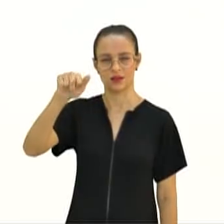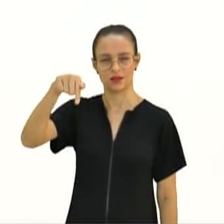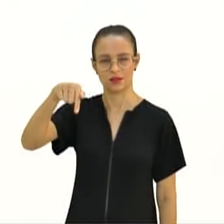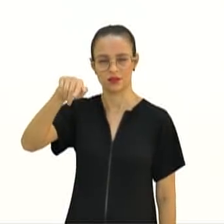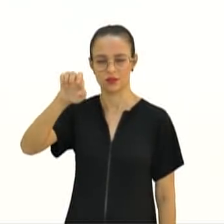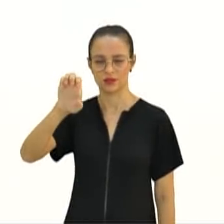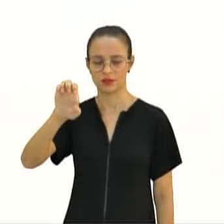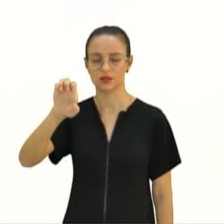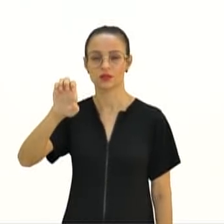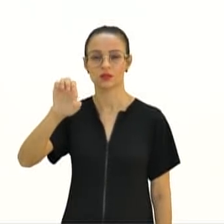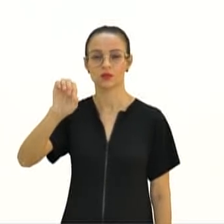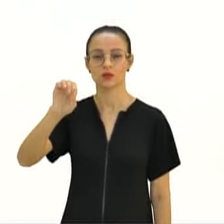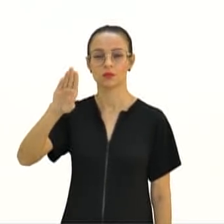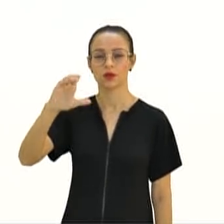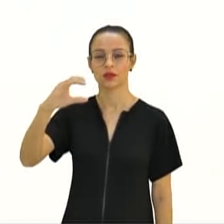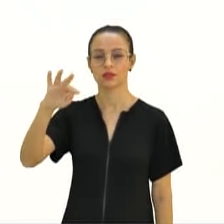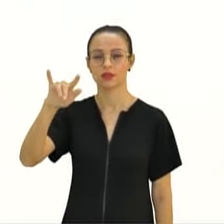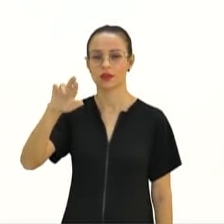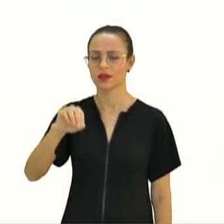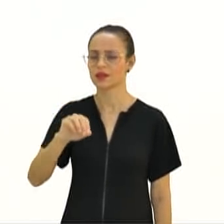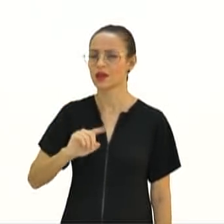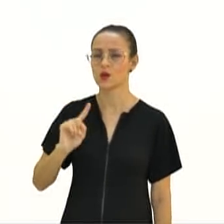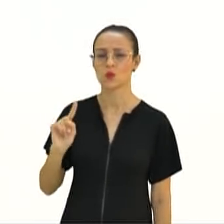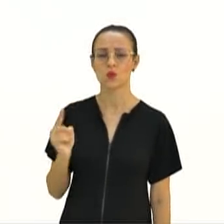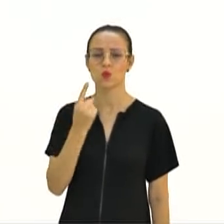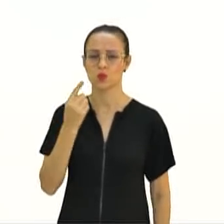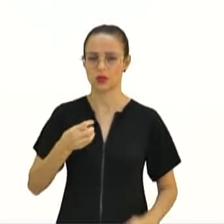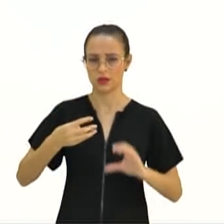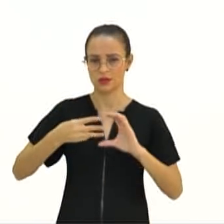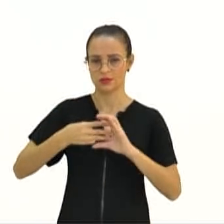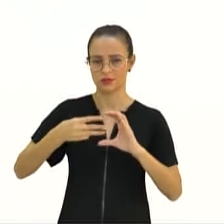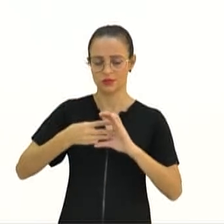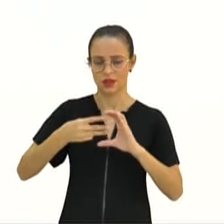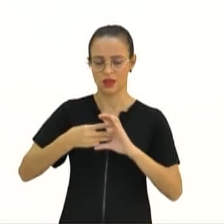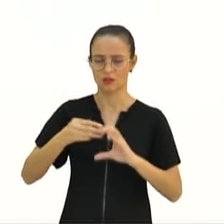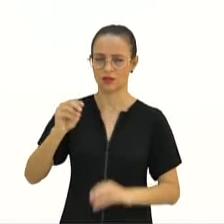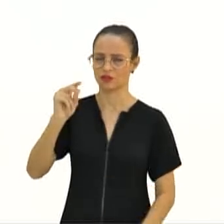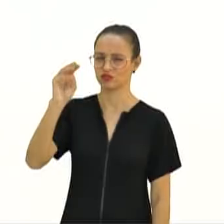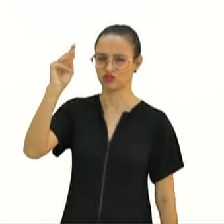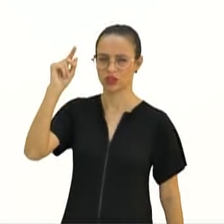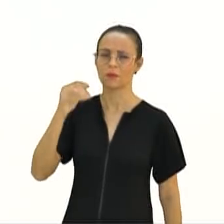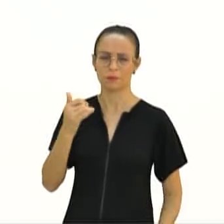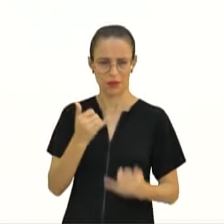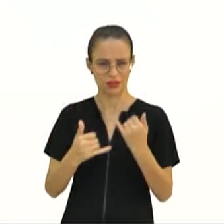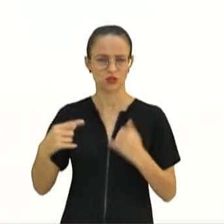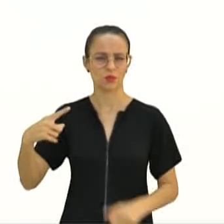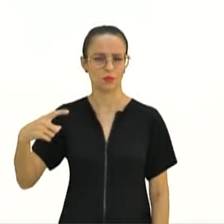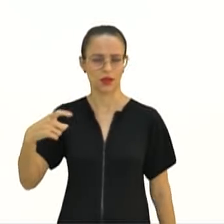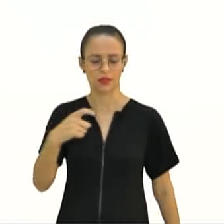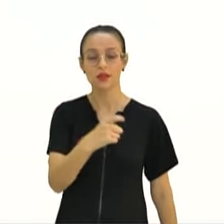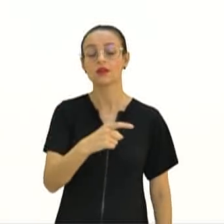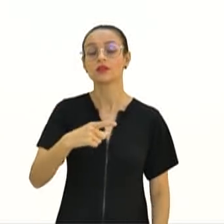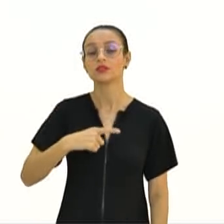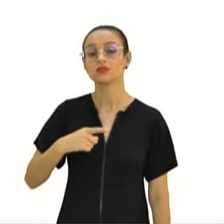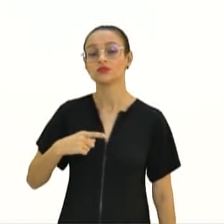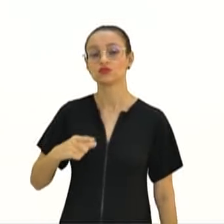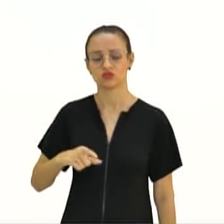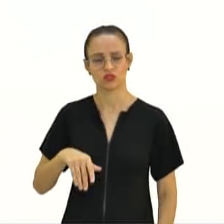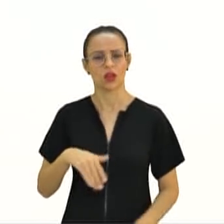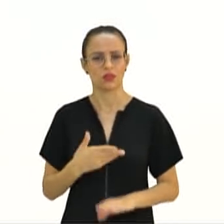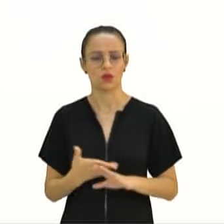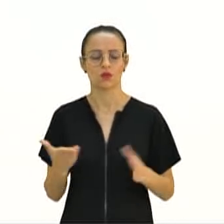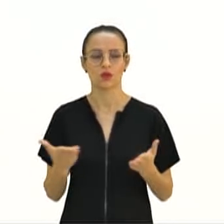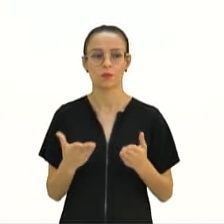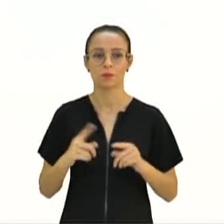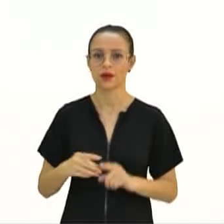seres unicelulares extremamente primitivos, muito semelhantes a bactérias, que já existem hoje ainda,